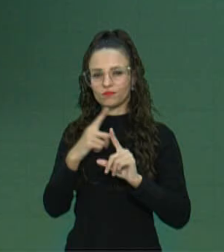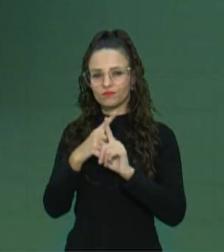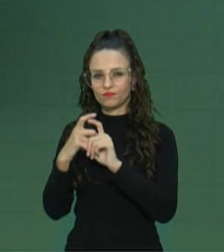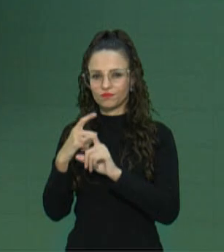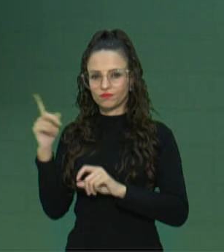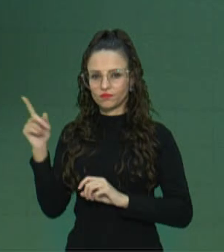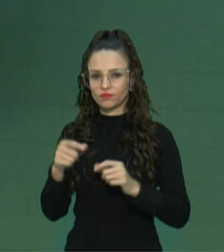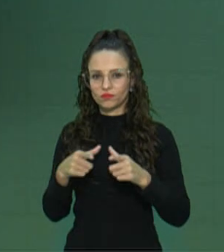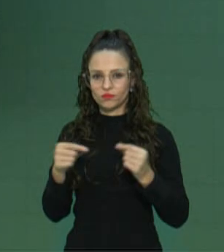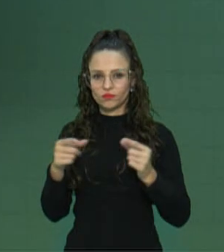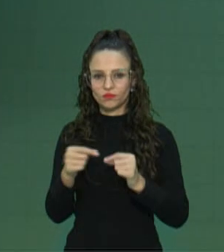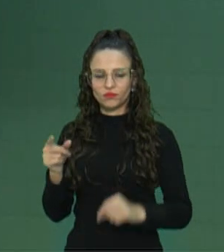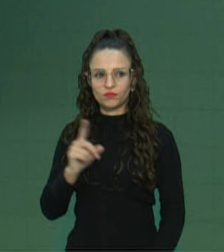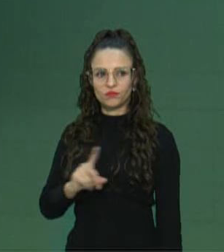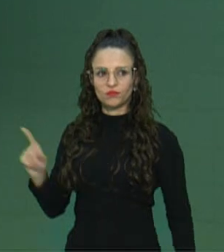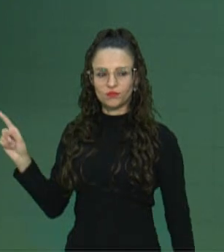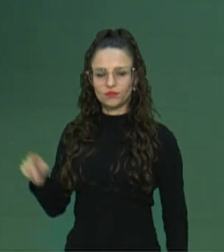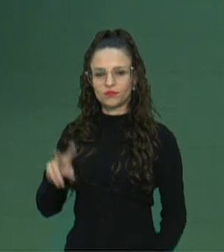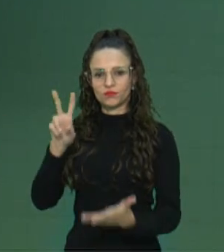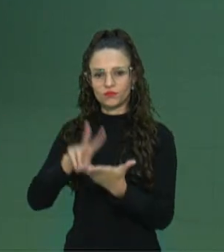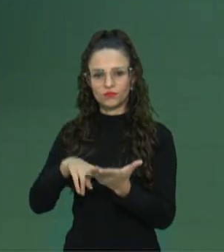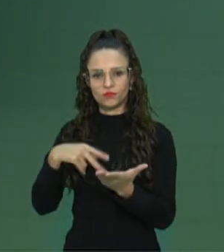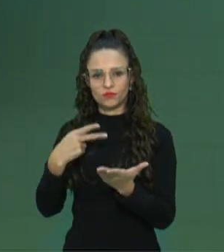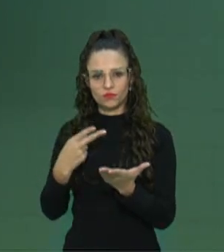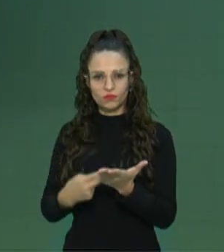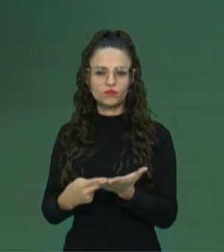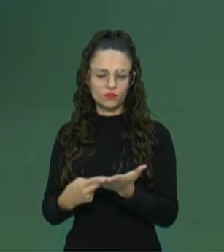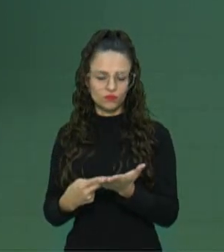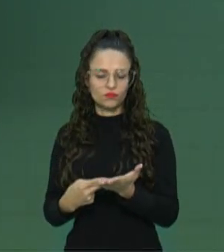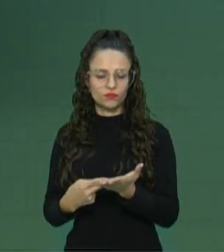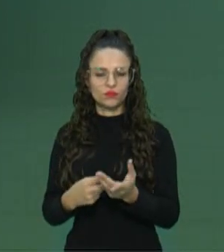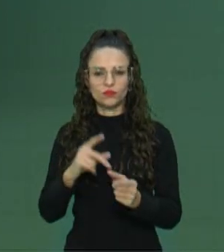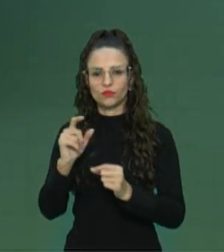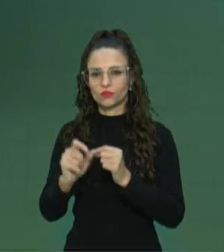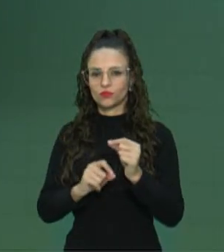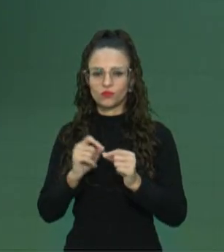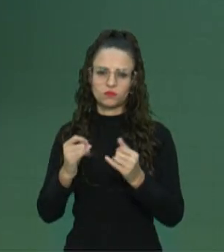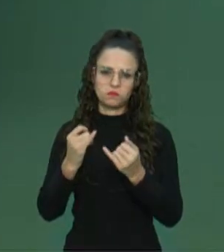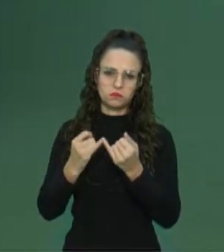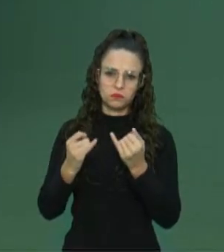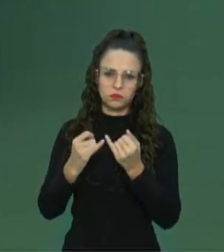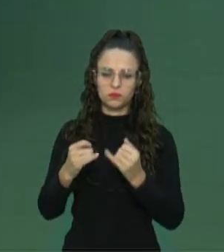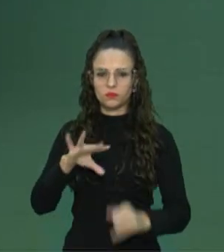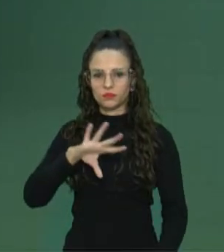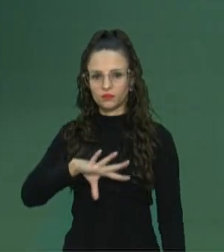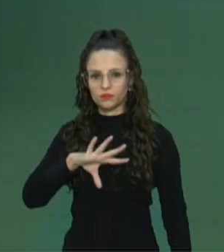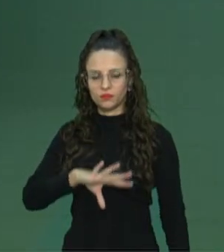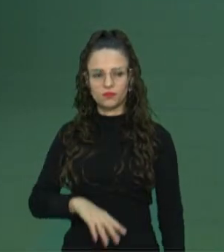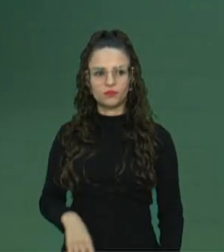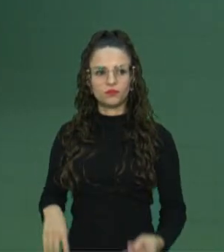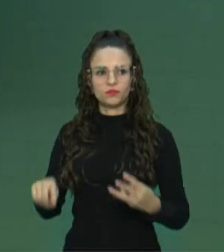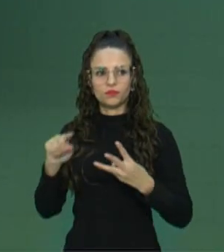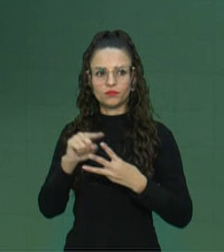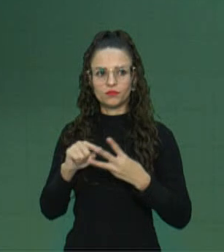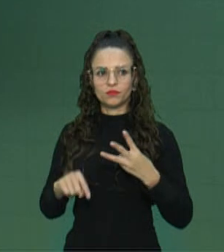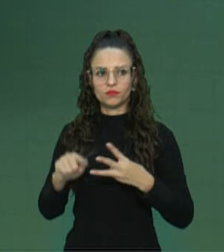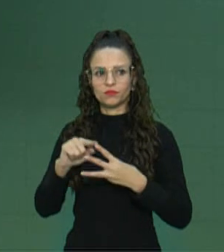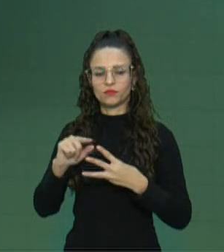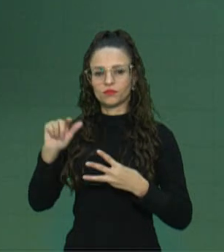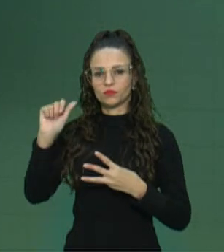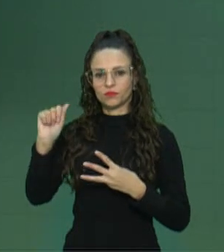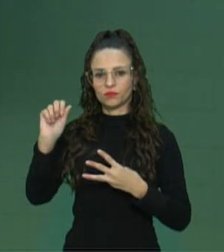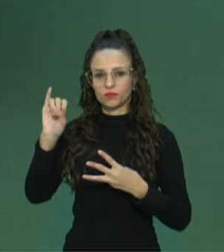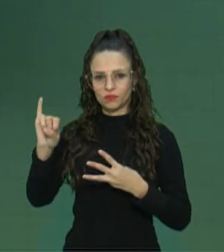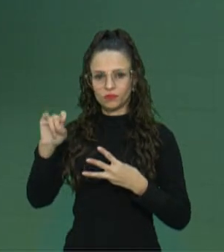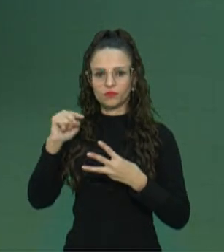ver, e aqui temos a tradução, digamos assim, né, o que assemelha-se no nosso português. Então temos o Ai, do Aikido,